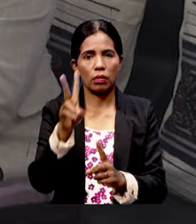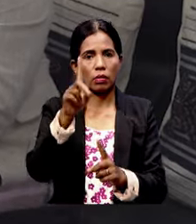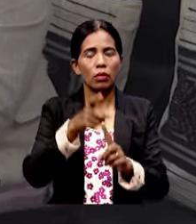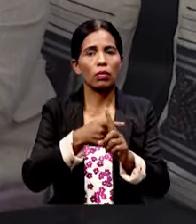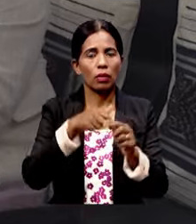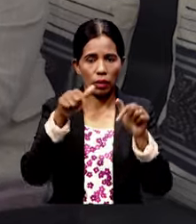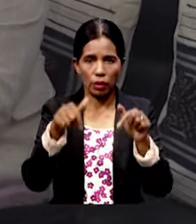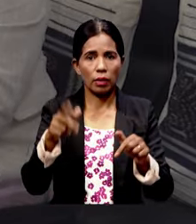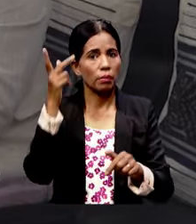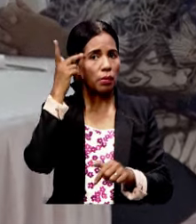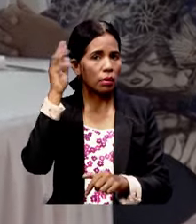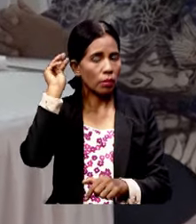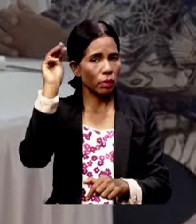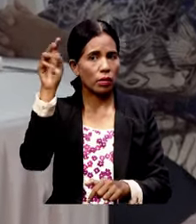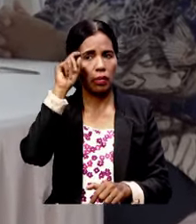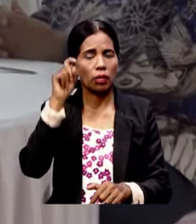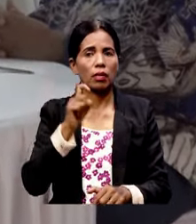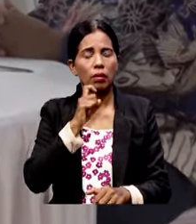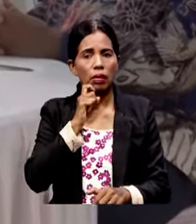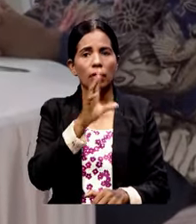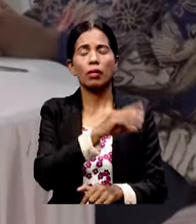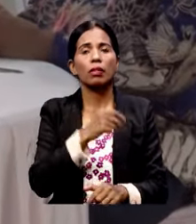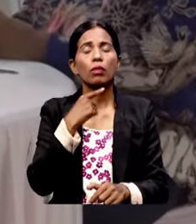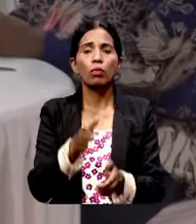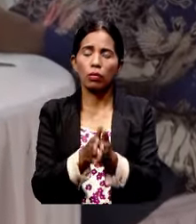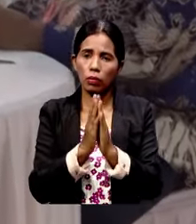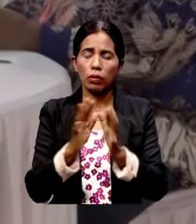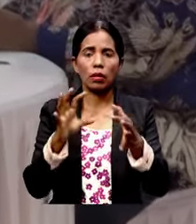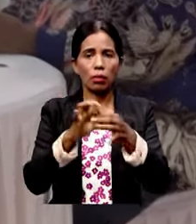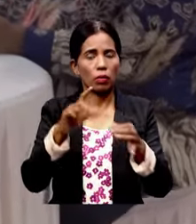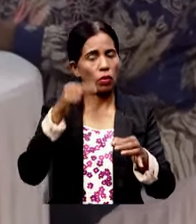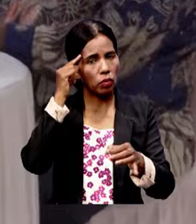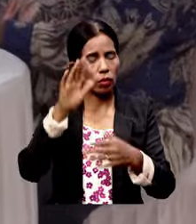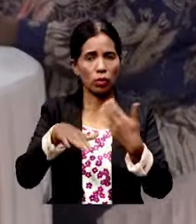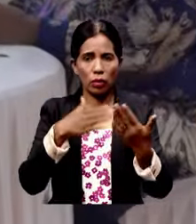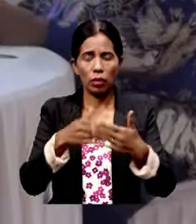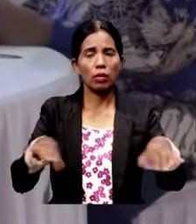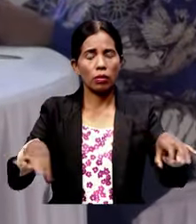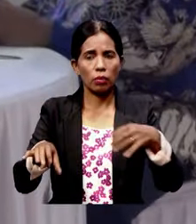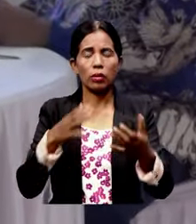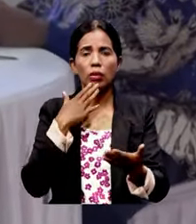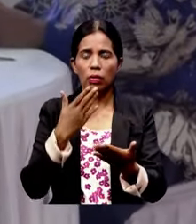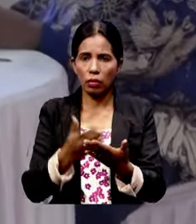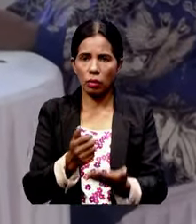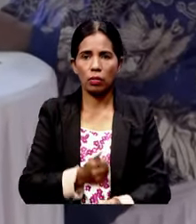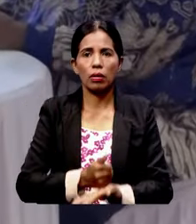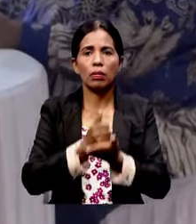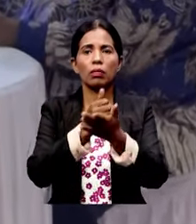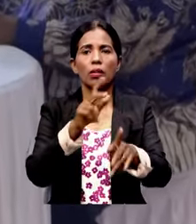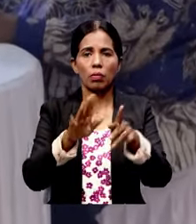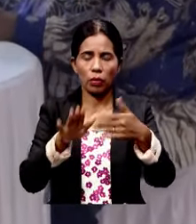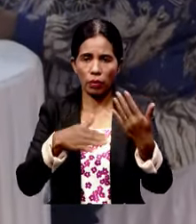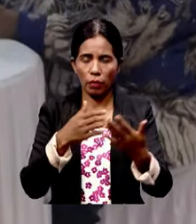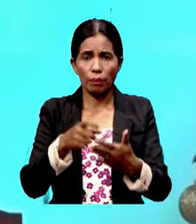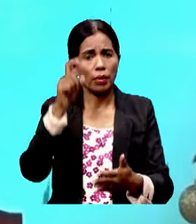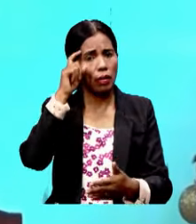Fulangne, primeiro-ministro Kairala Xanana Guzmão, o seu membro do governo Sira a do serviço o dia no servir povo. Xanana